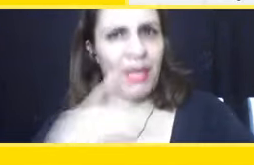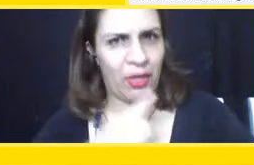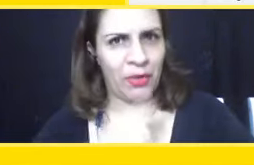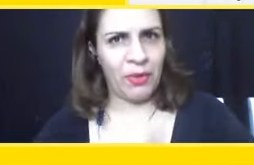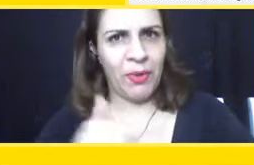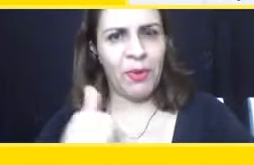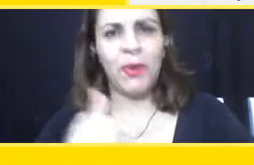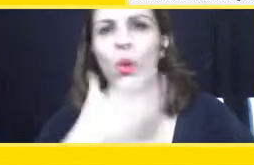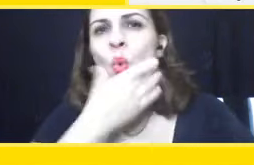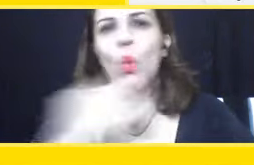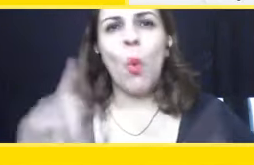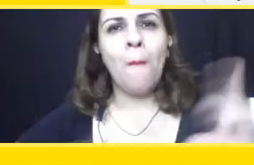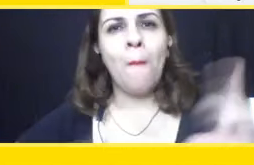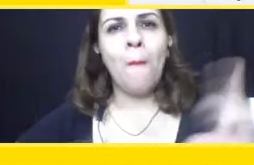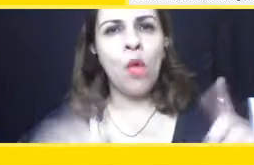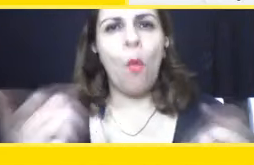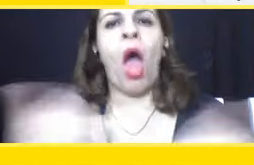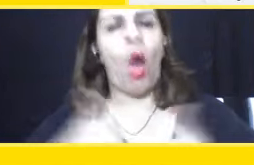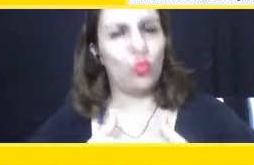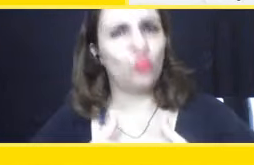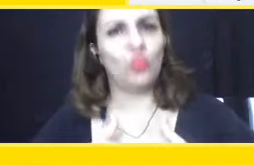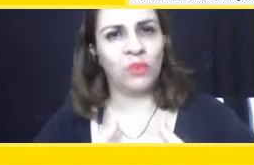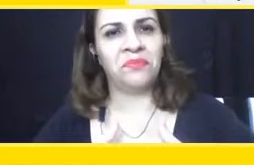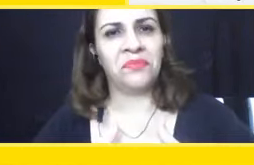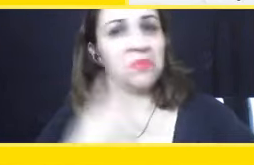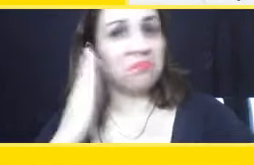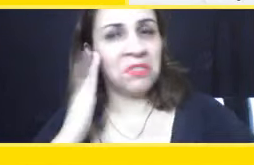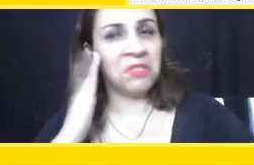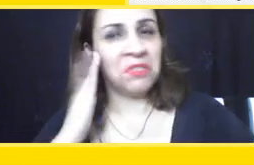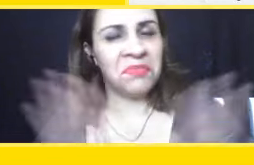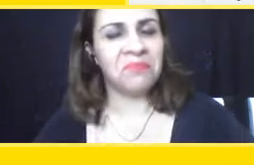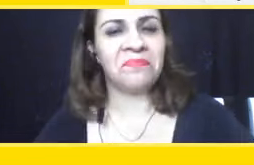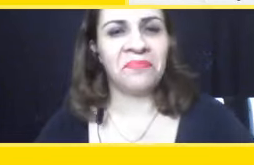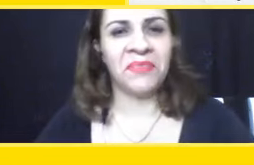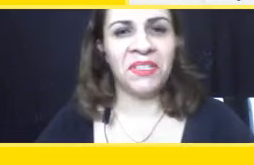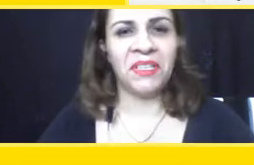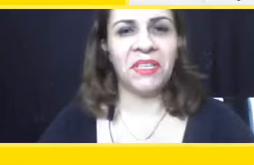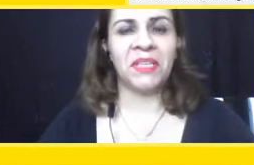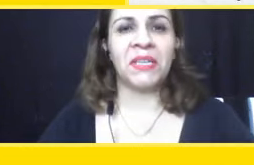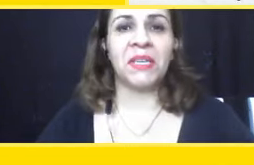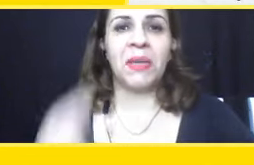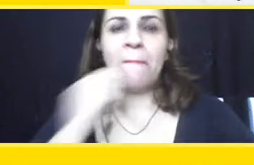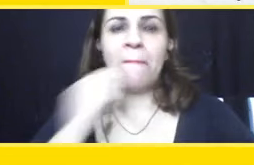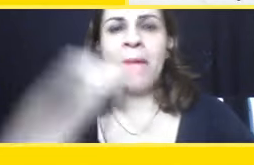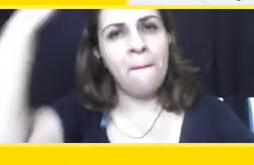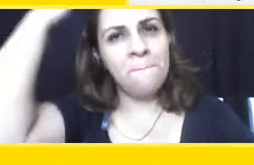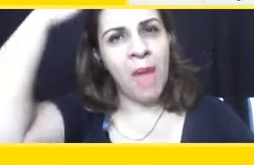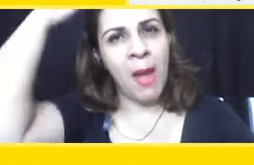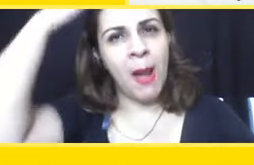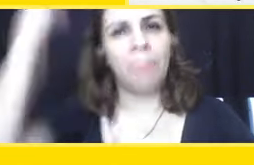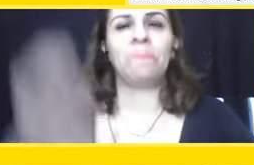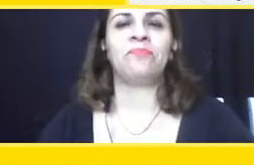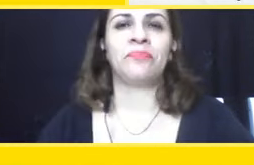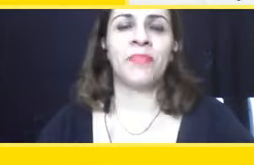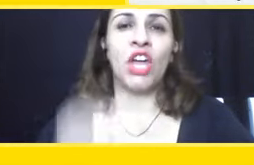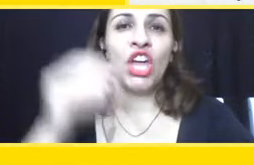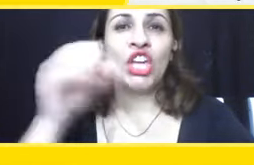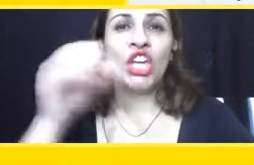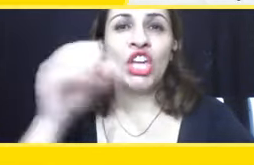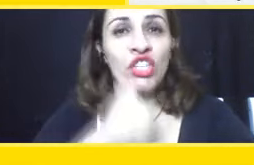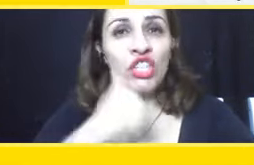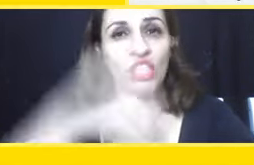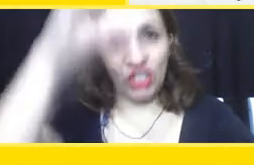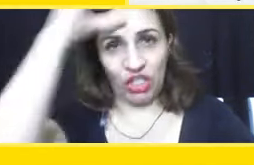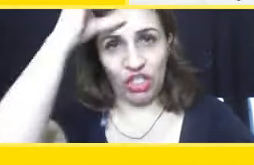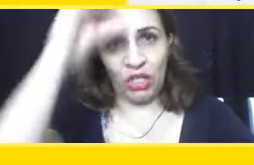meu que é autista, Não embora sabia. não mora em Brasília, ele mora em Maringá, no Paraná. Minha tia foi